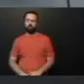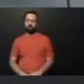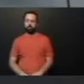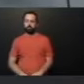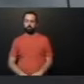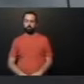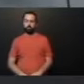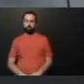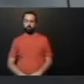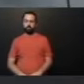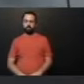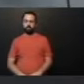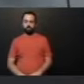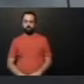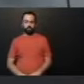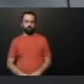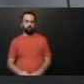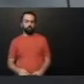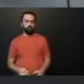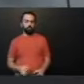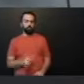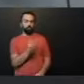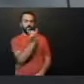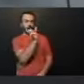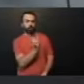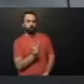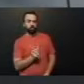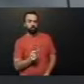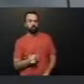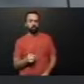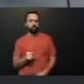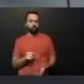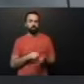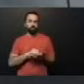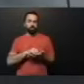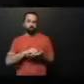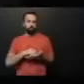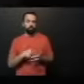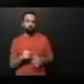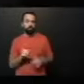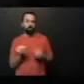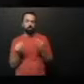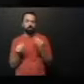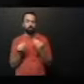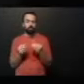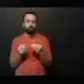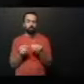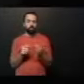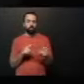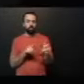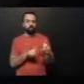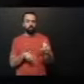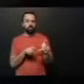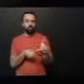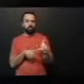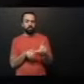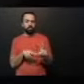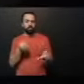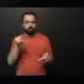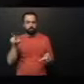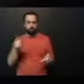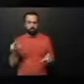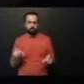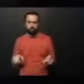Todas as palavras são escritas com a letra Z. há duas listas em que a letra